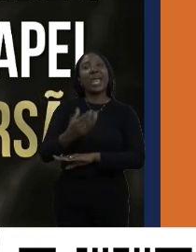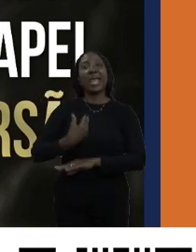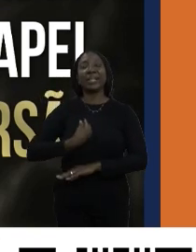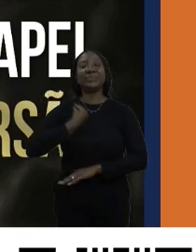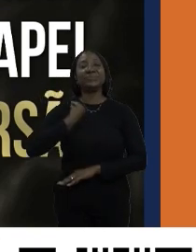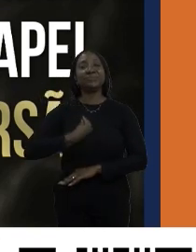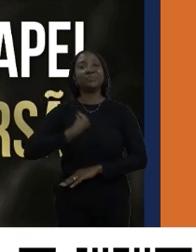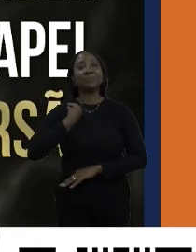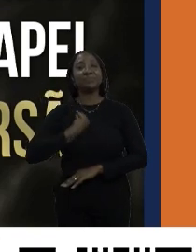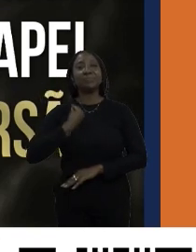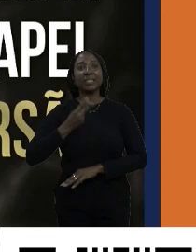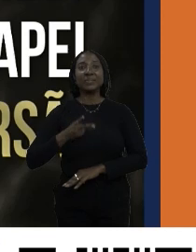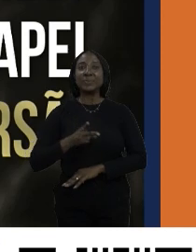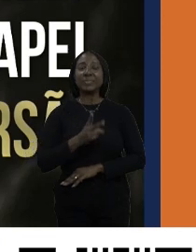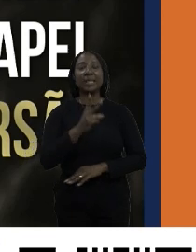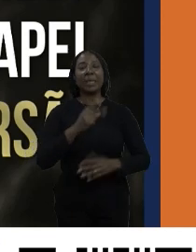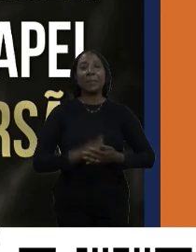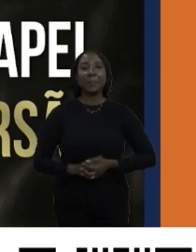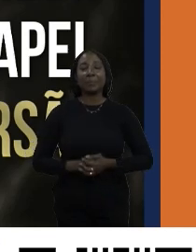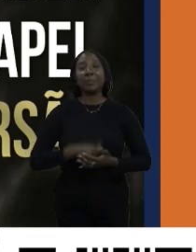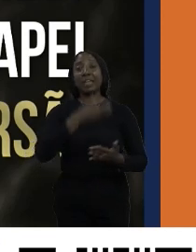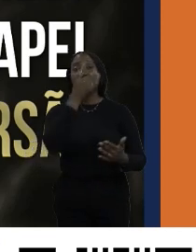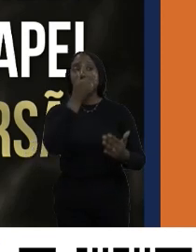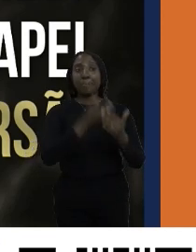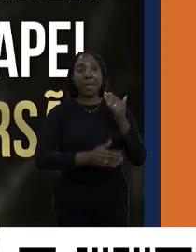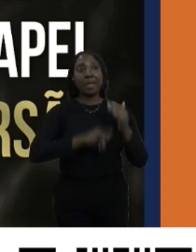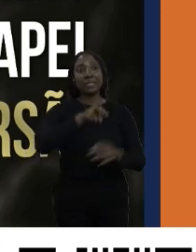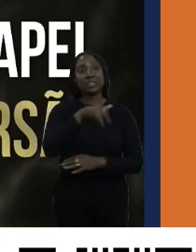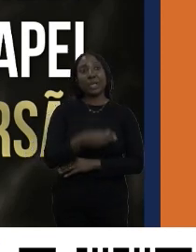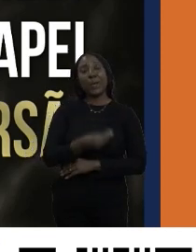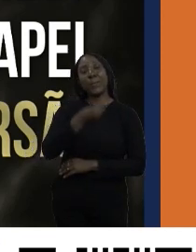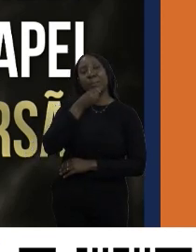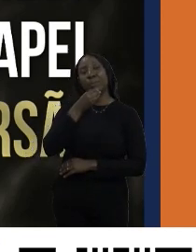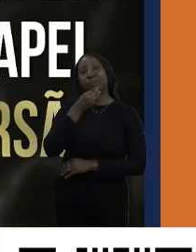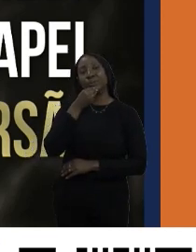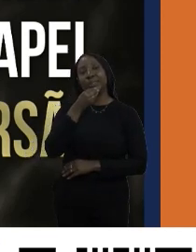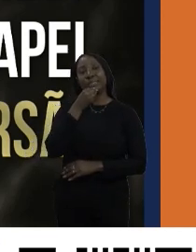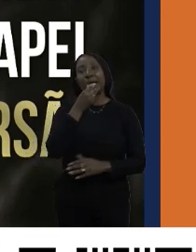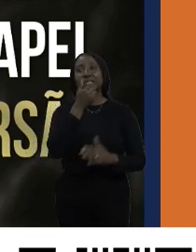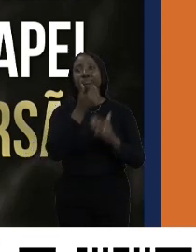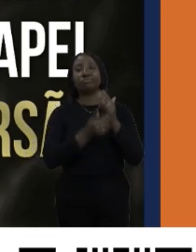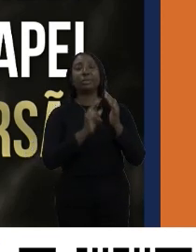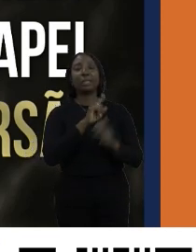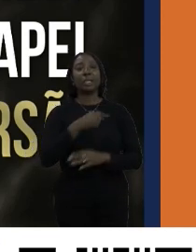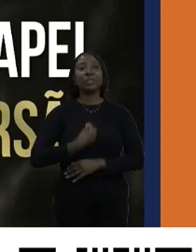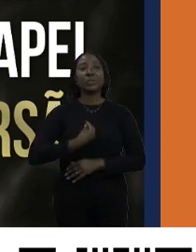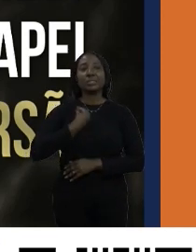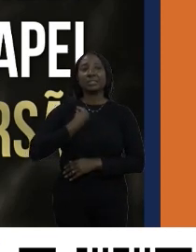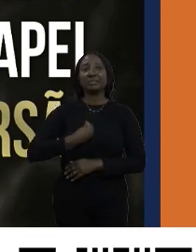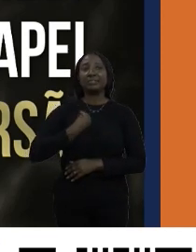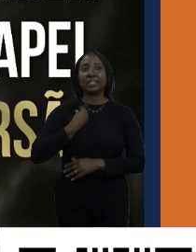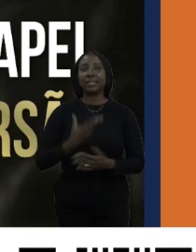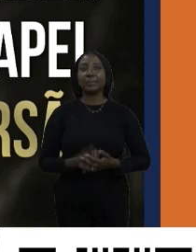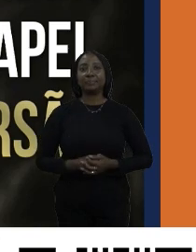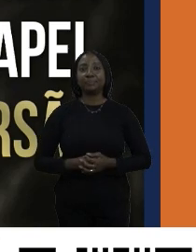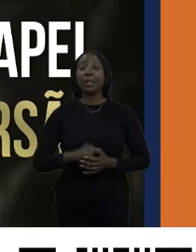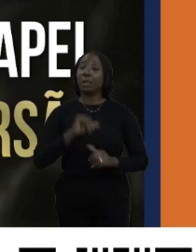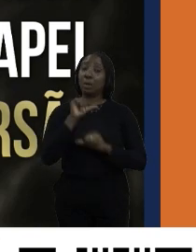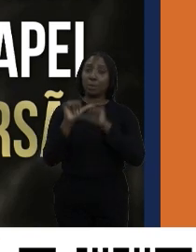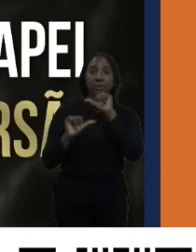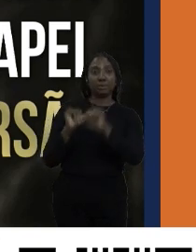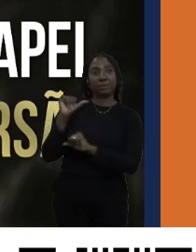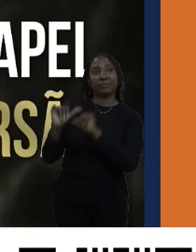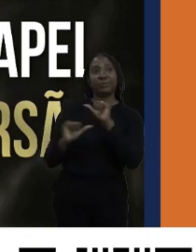vivendo as 24 horas, senão você deixa as oportunidades escaparem da nossa vida, né? Mas aí foi uma grande